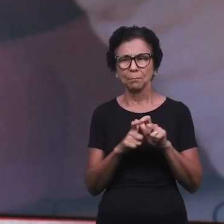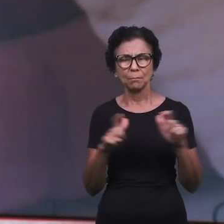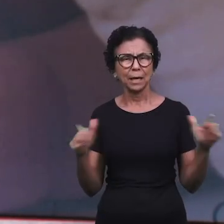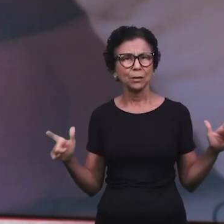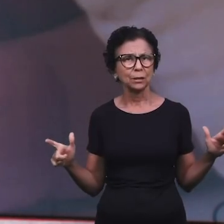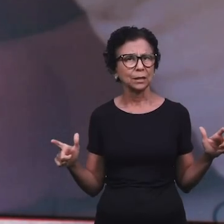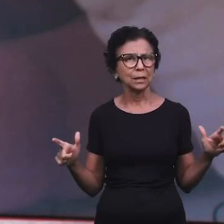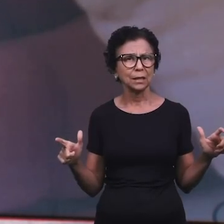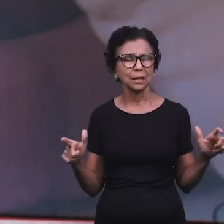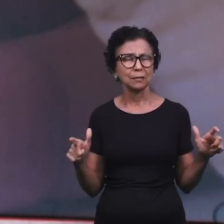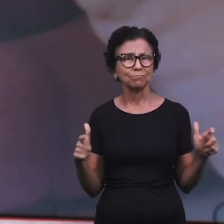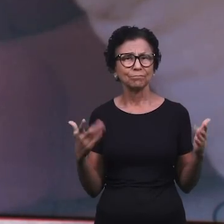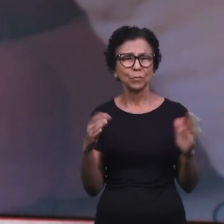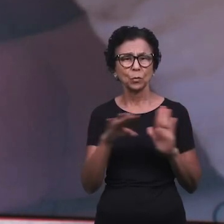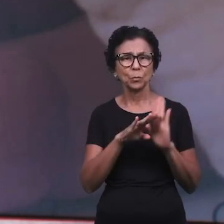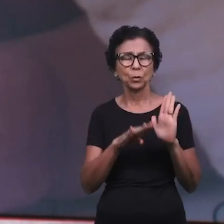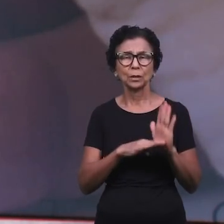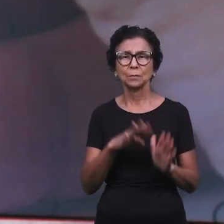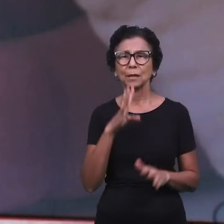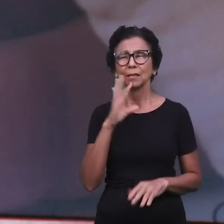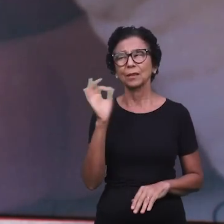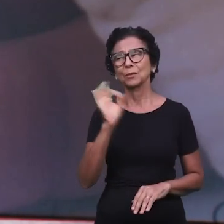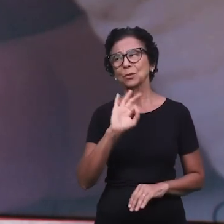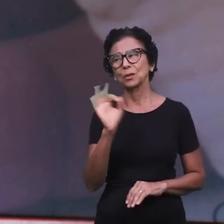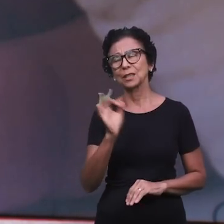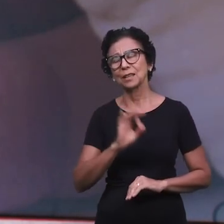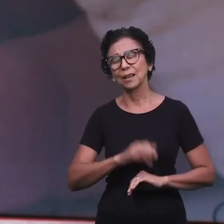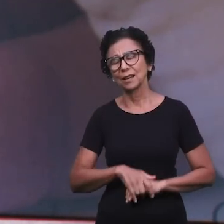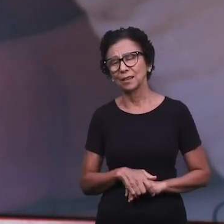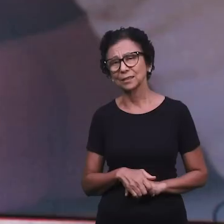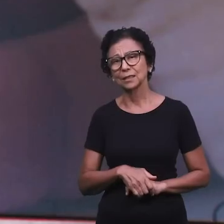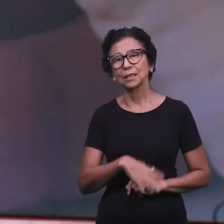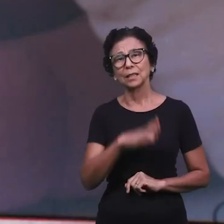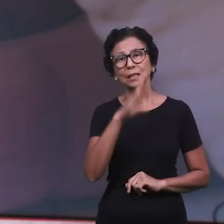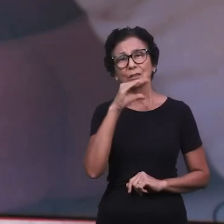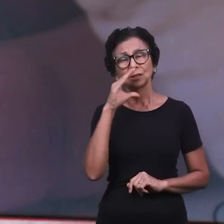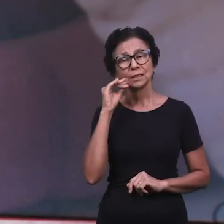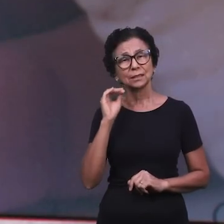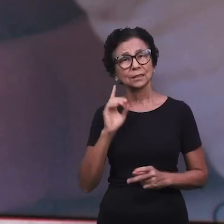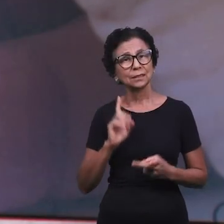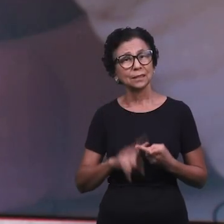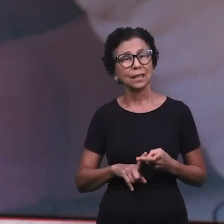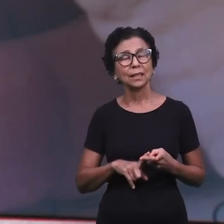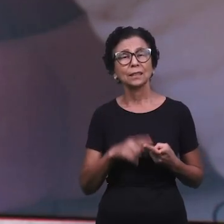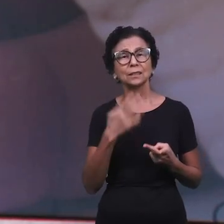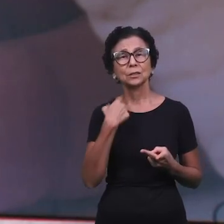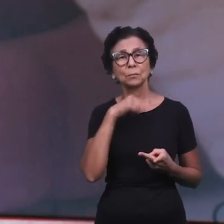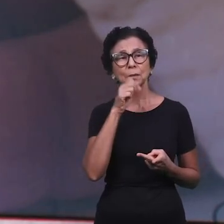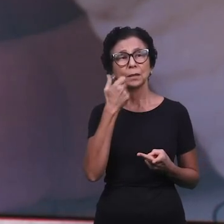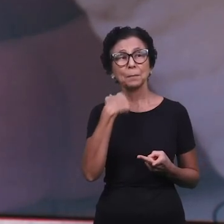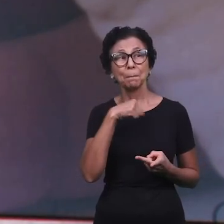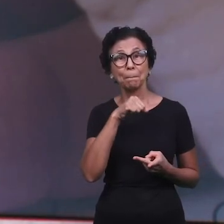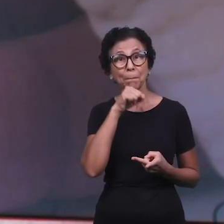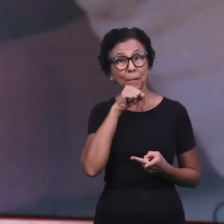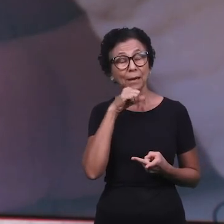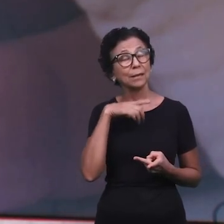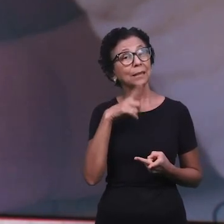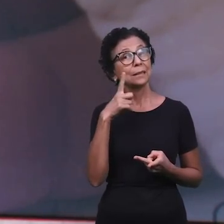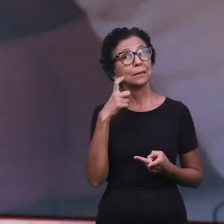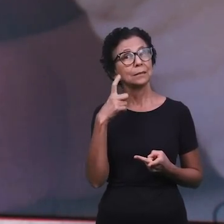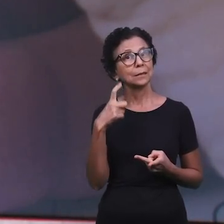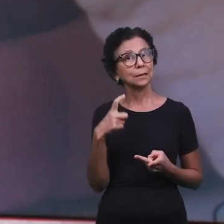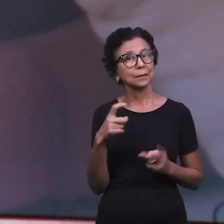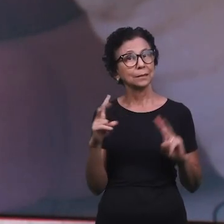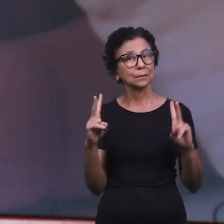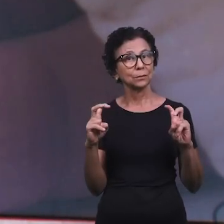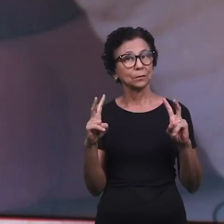sabia disso? Que ainda há muitos jovens, adolescentes, pais, que às vezes têm o interesse no tema de concurso